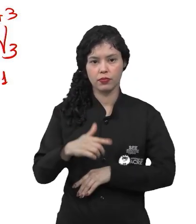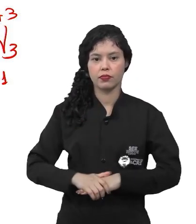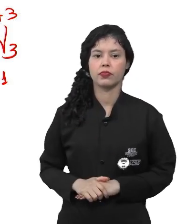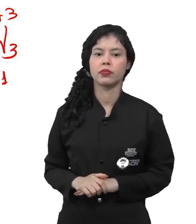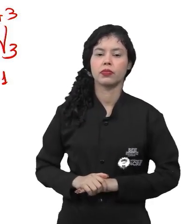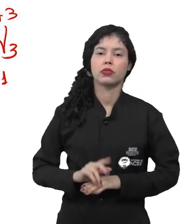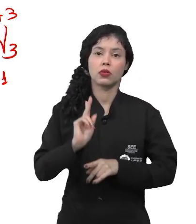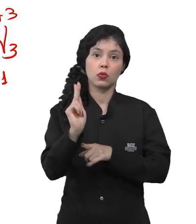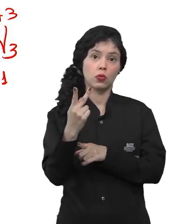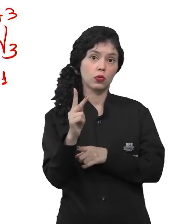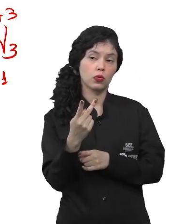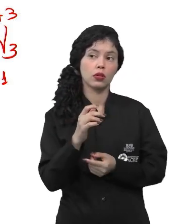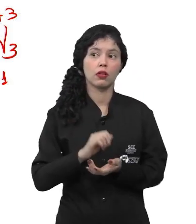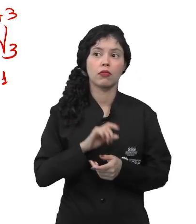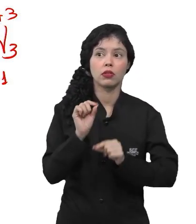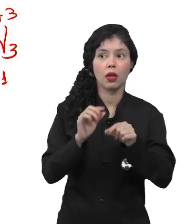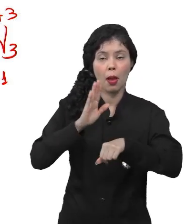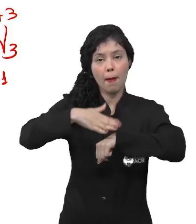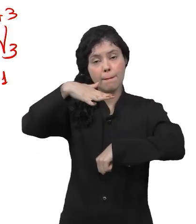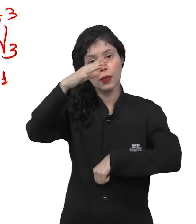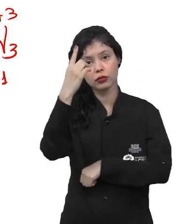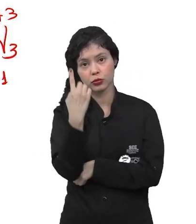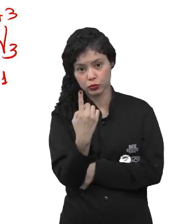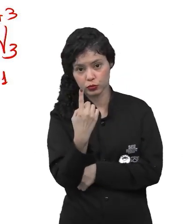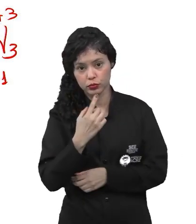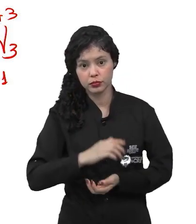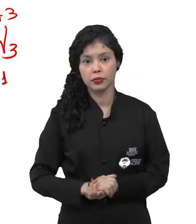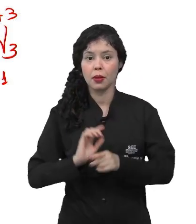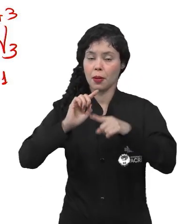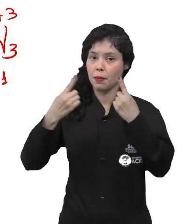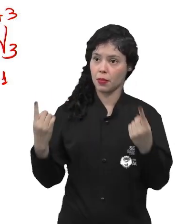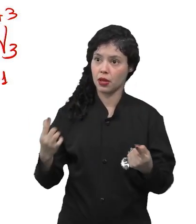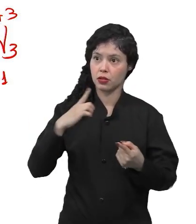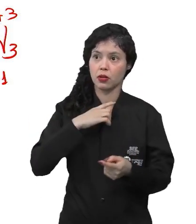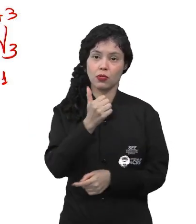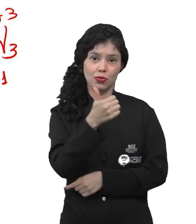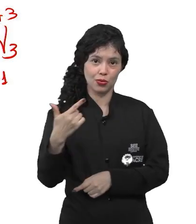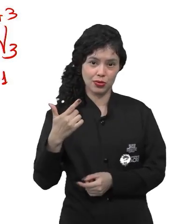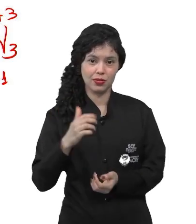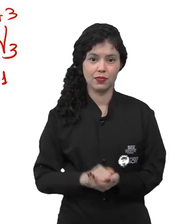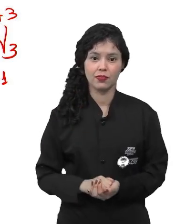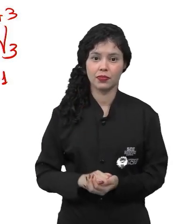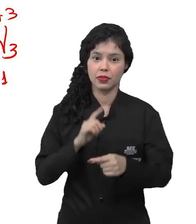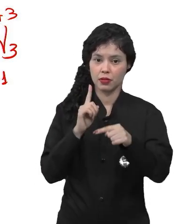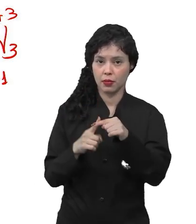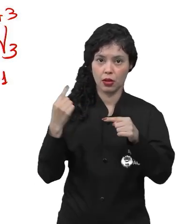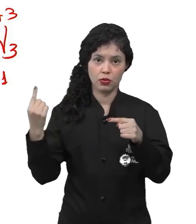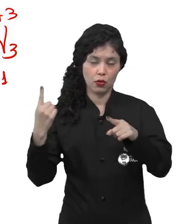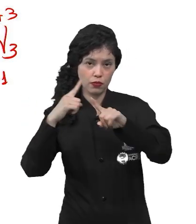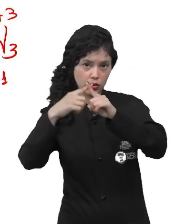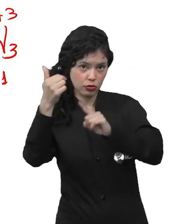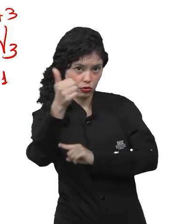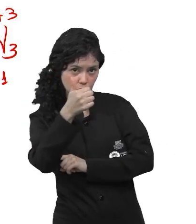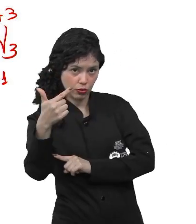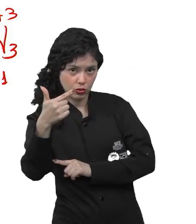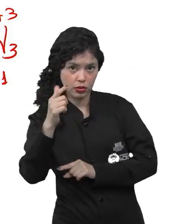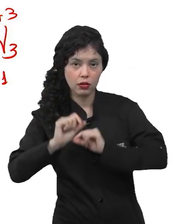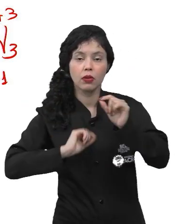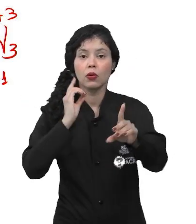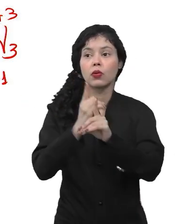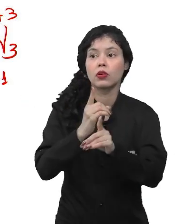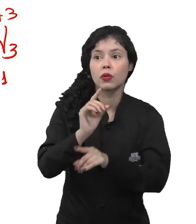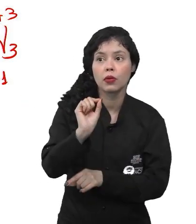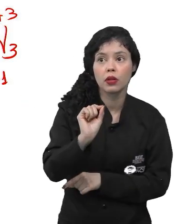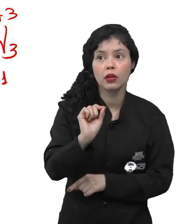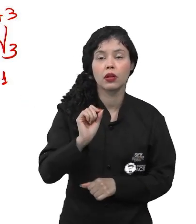O hidrogênio vai ser mais 1, porém, eu tenho 12. Mais 1 vezes 12, eu vou